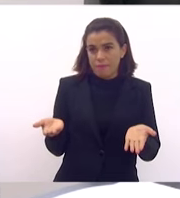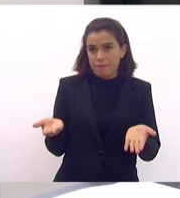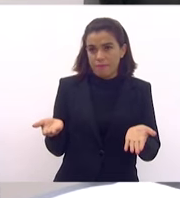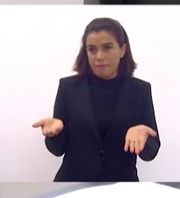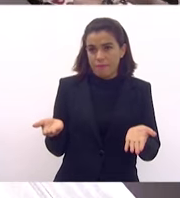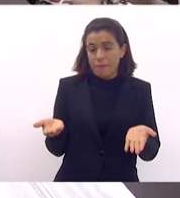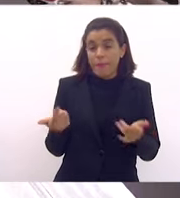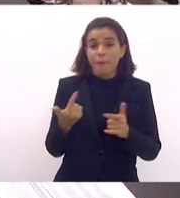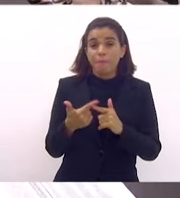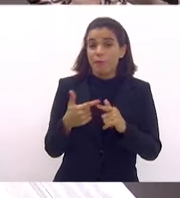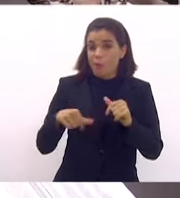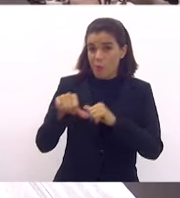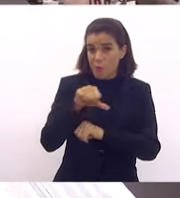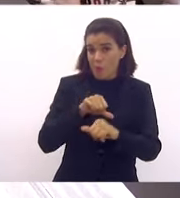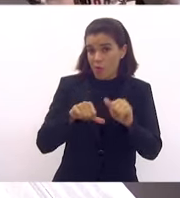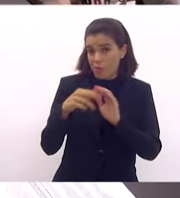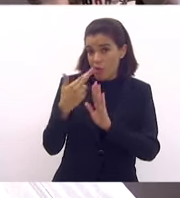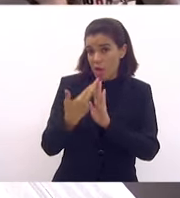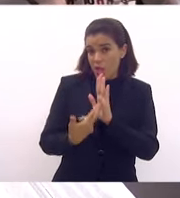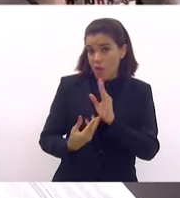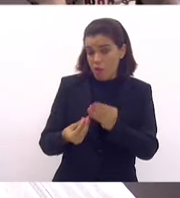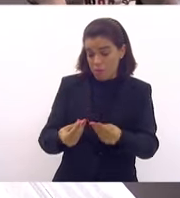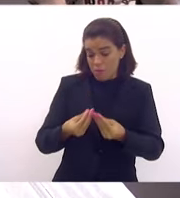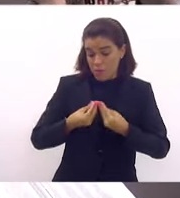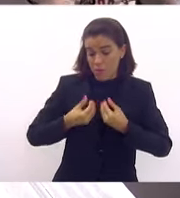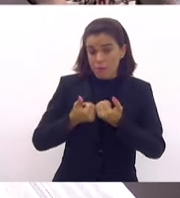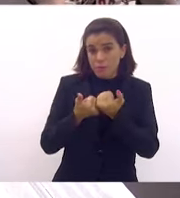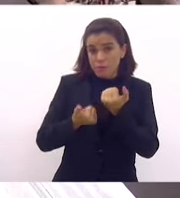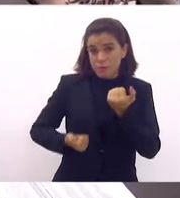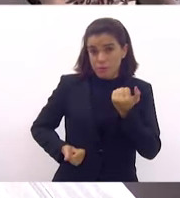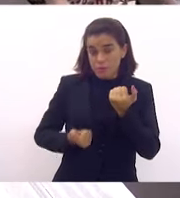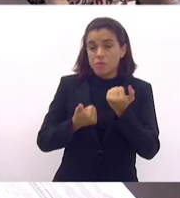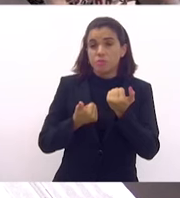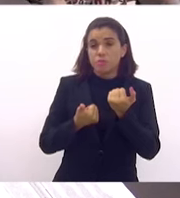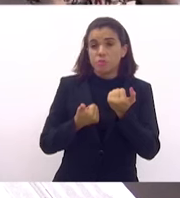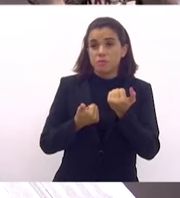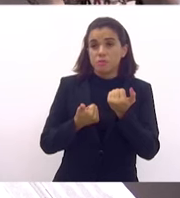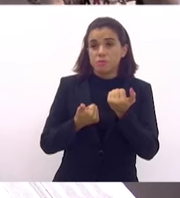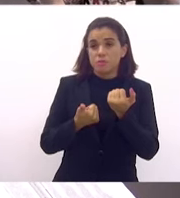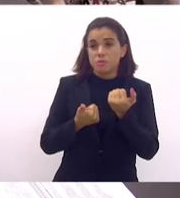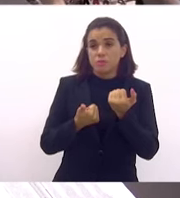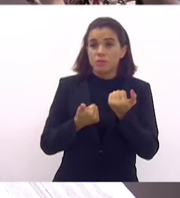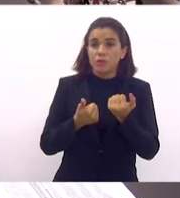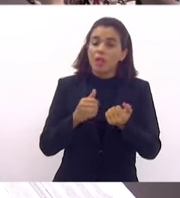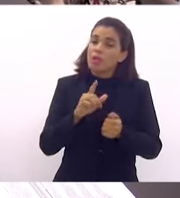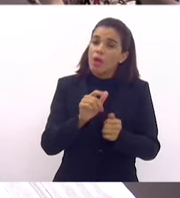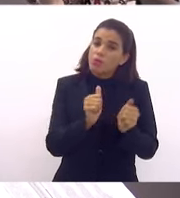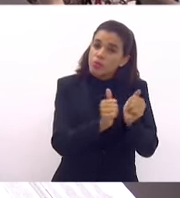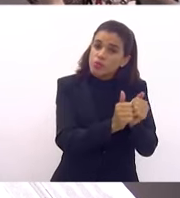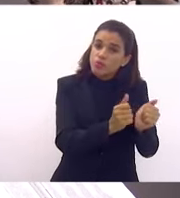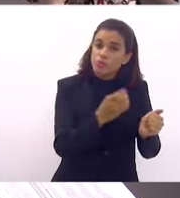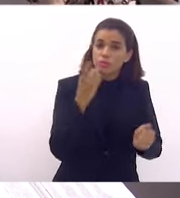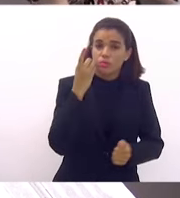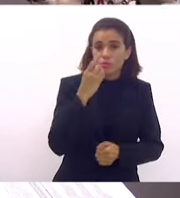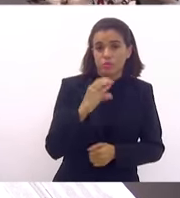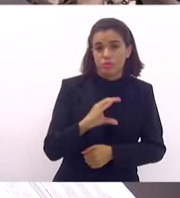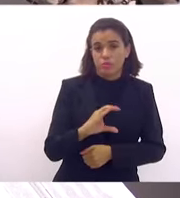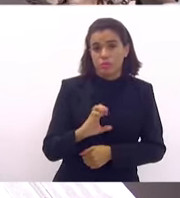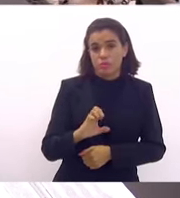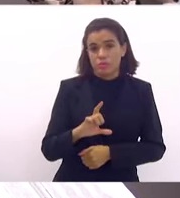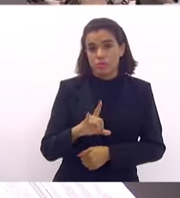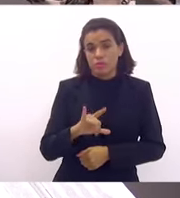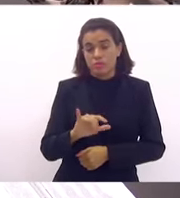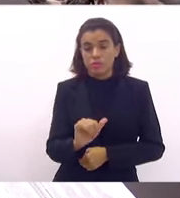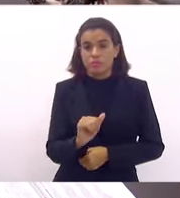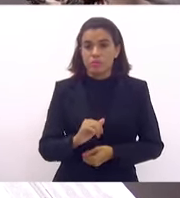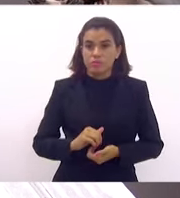de repente, mudar a relatoria, não? Pode passar para a minha assessoria que a gente. Que eu não pode mais ter. Deputada Célia. Não, mas tem algumas questões ali da deputada